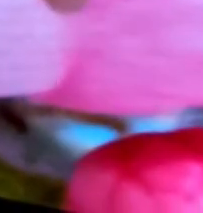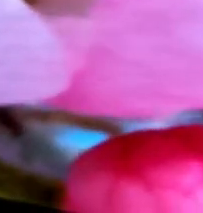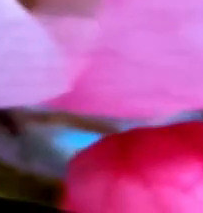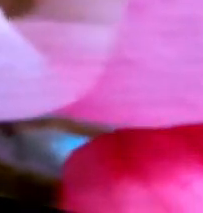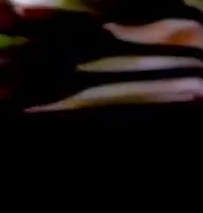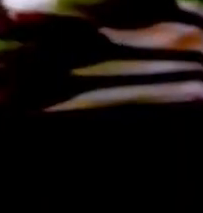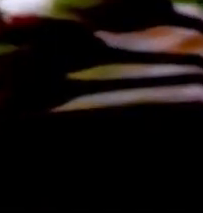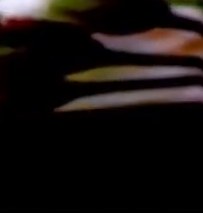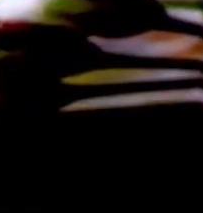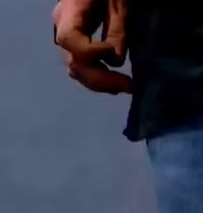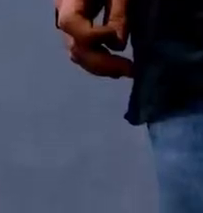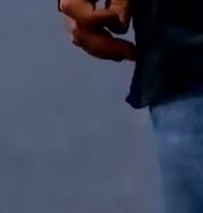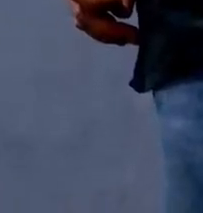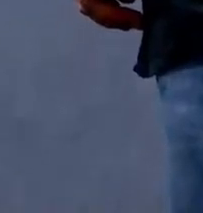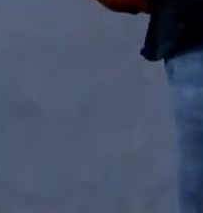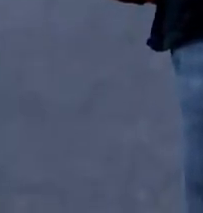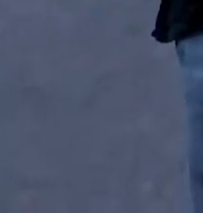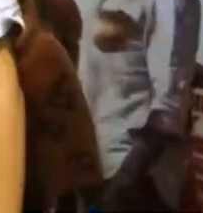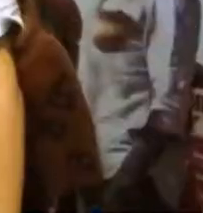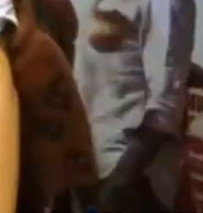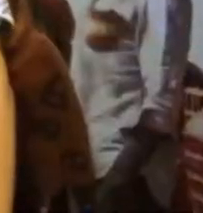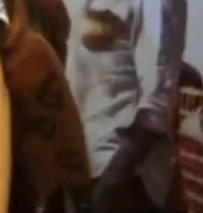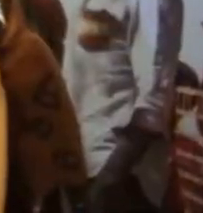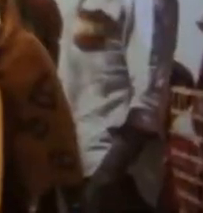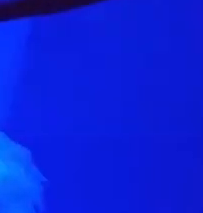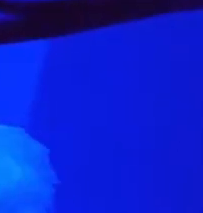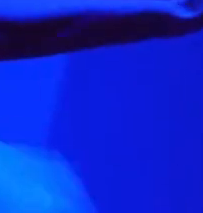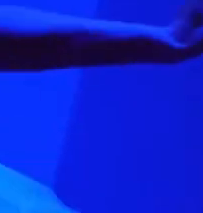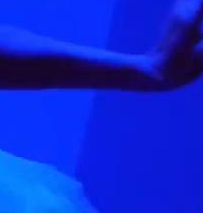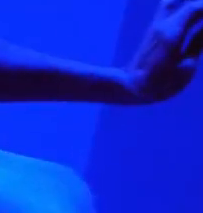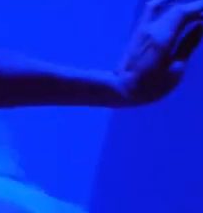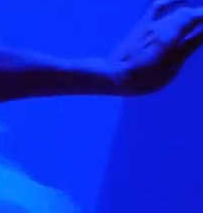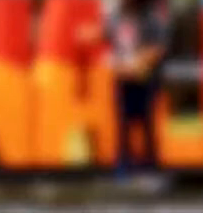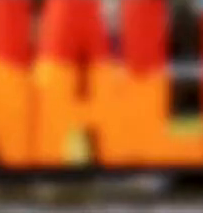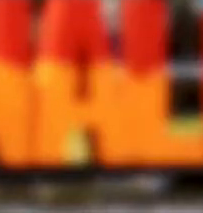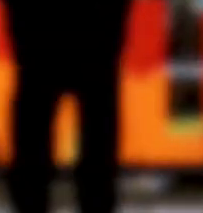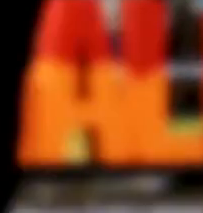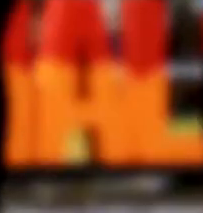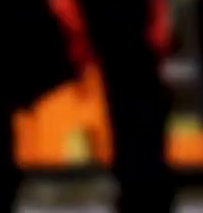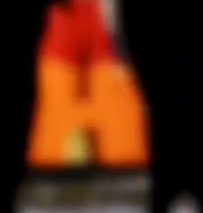a edição especial de 40 anos da Bienal viu